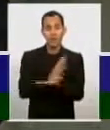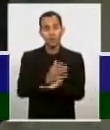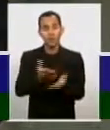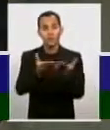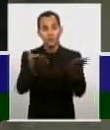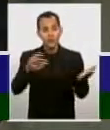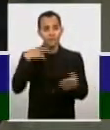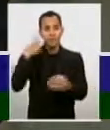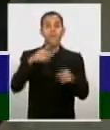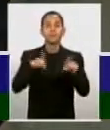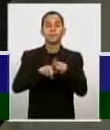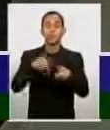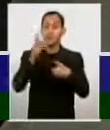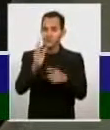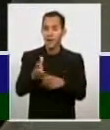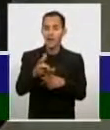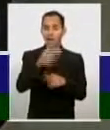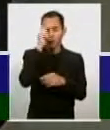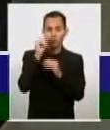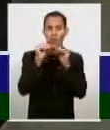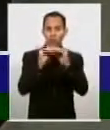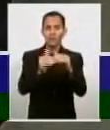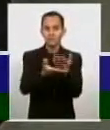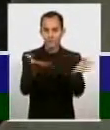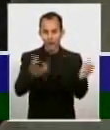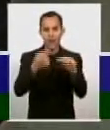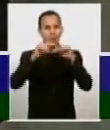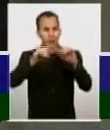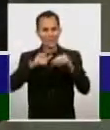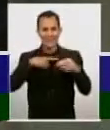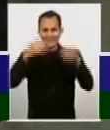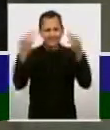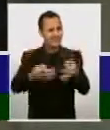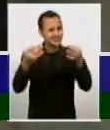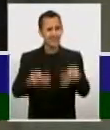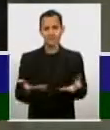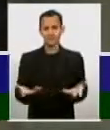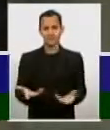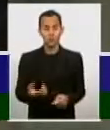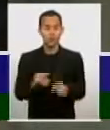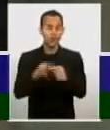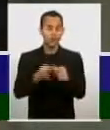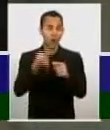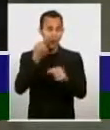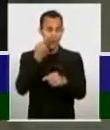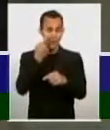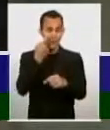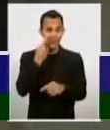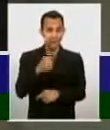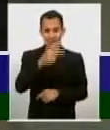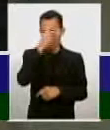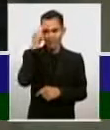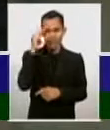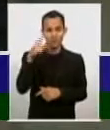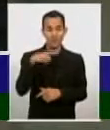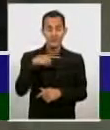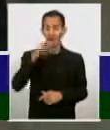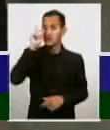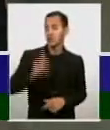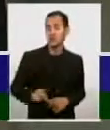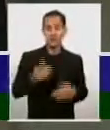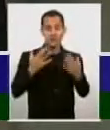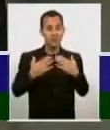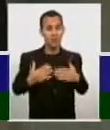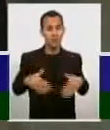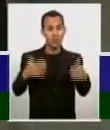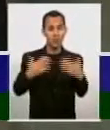já receberam esse tipo de reclamação. Certeza absoluta. Porque, veja bem, a pessoa tem direito a